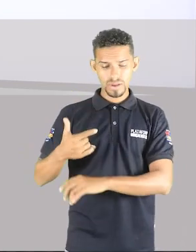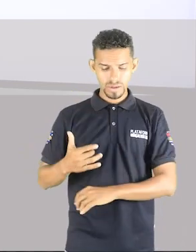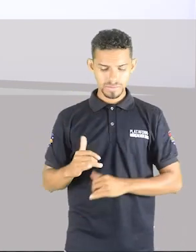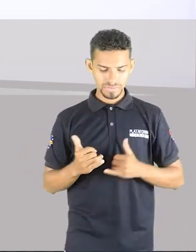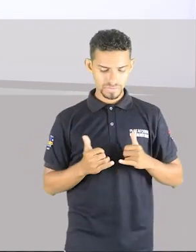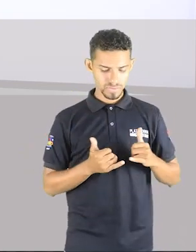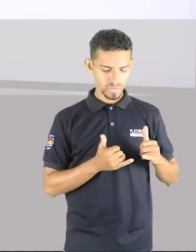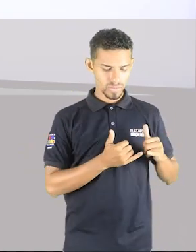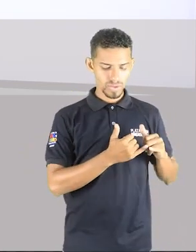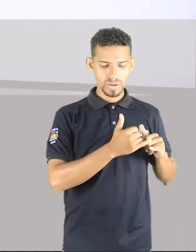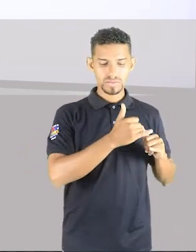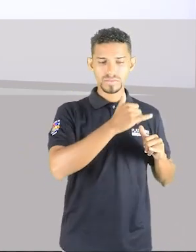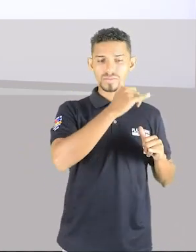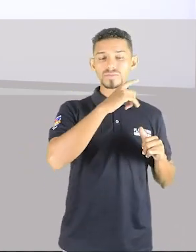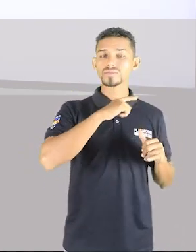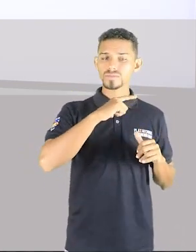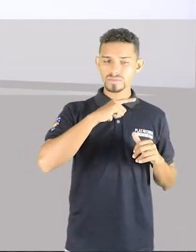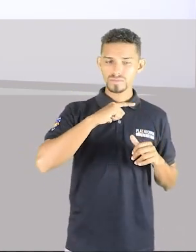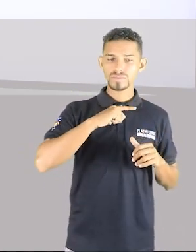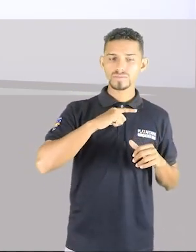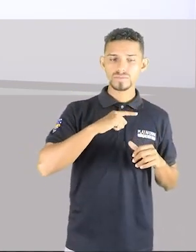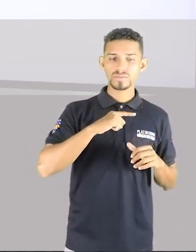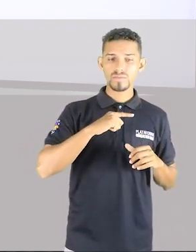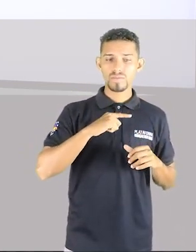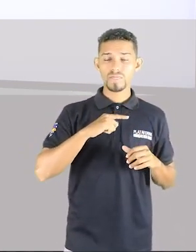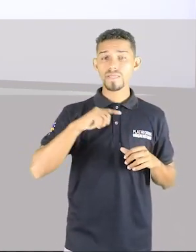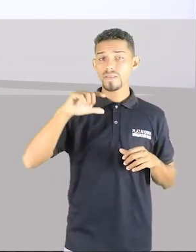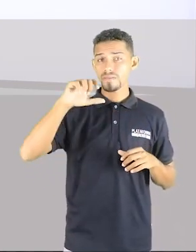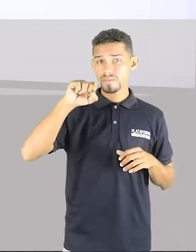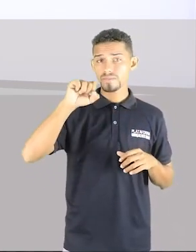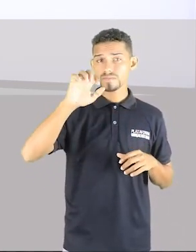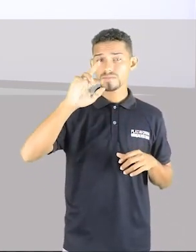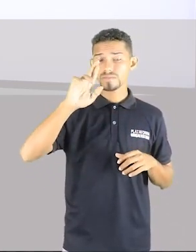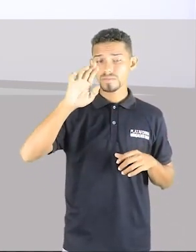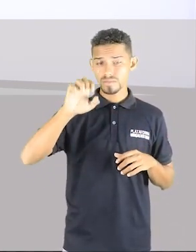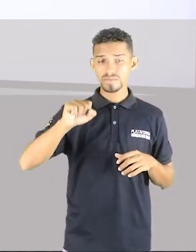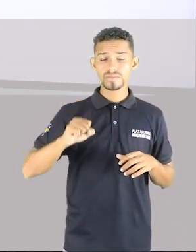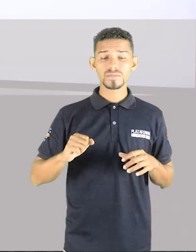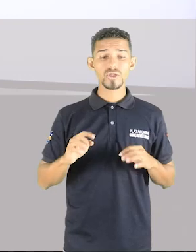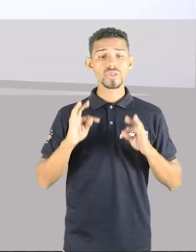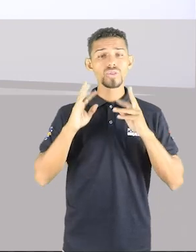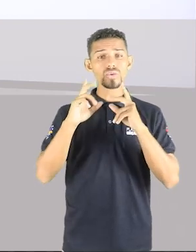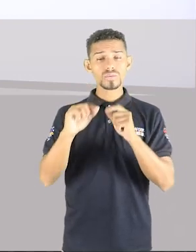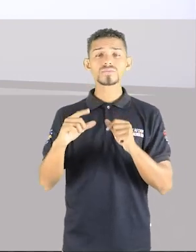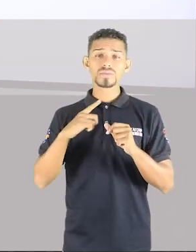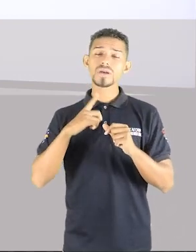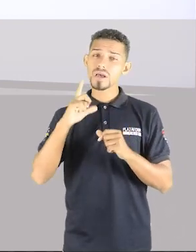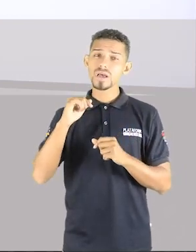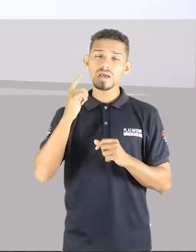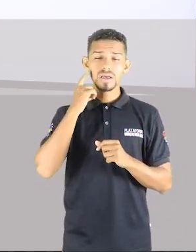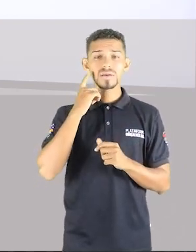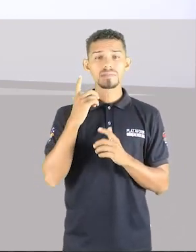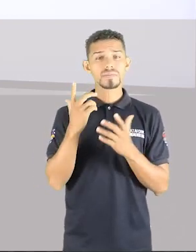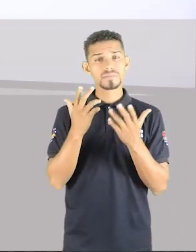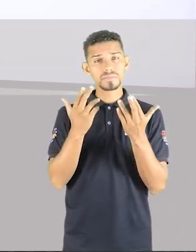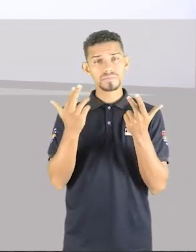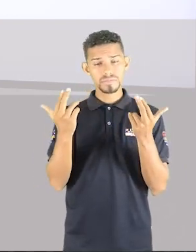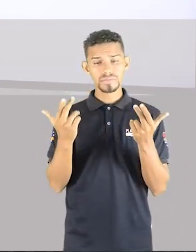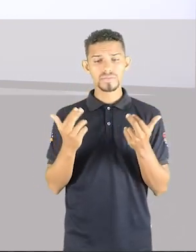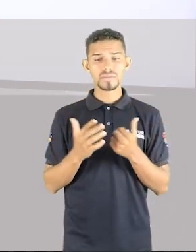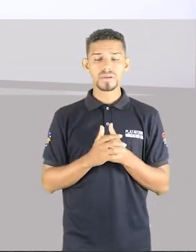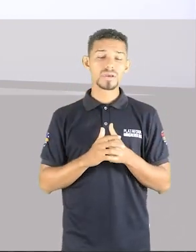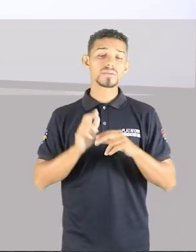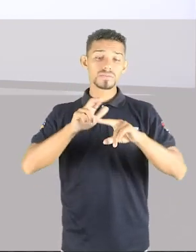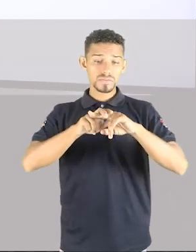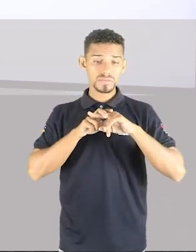elemento do circuito que tiver em série tá então todos eles são percorridos pela mesma corrente por